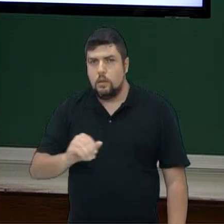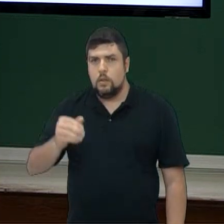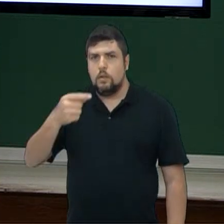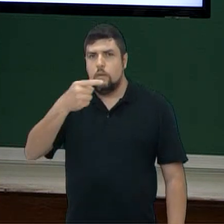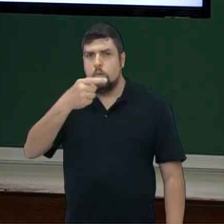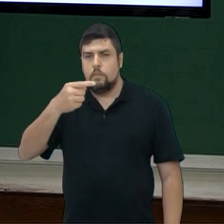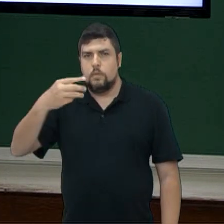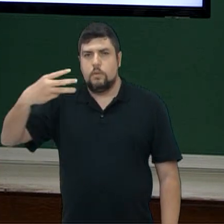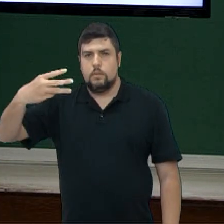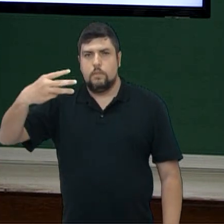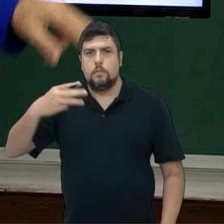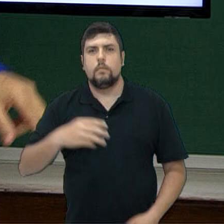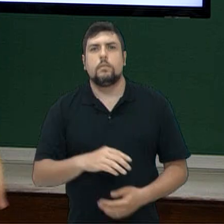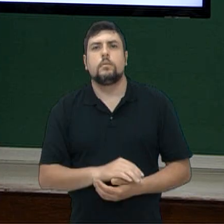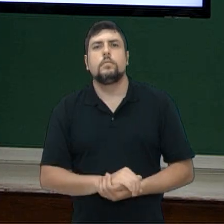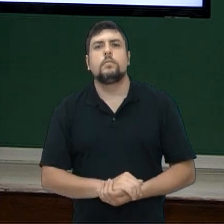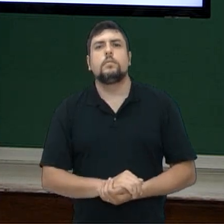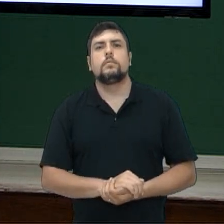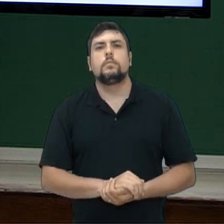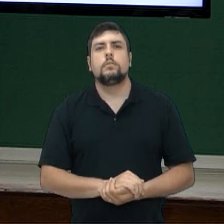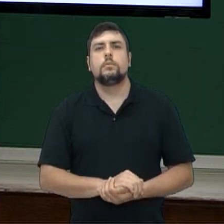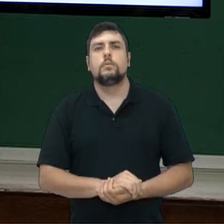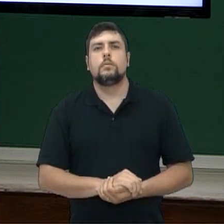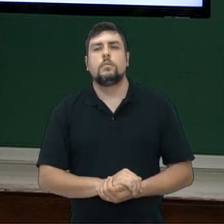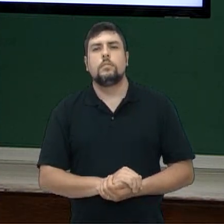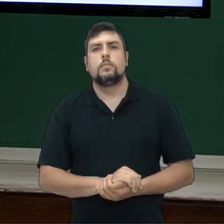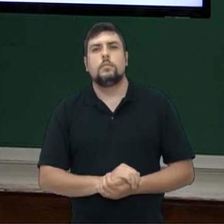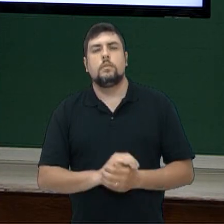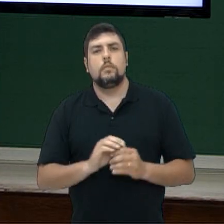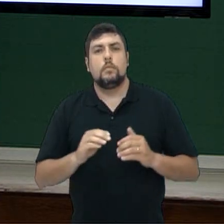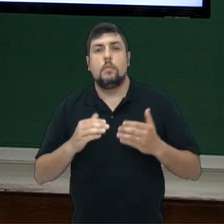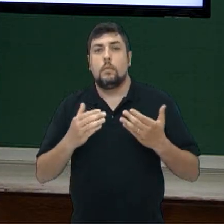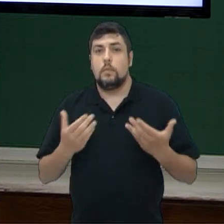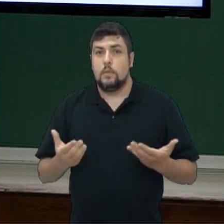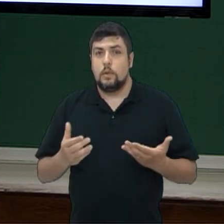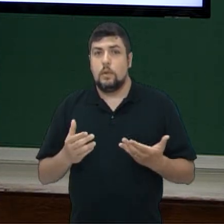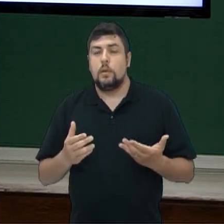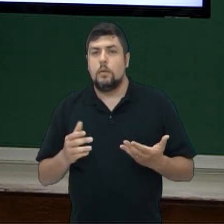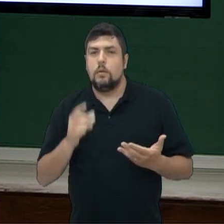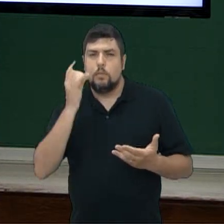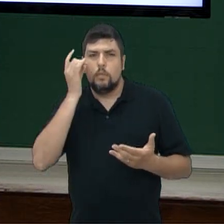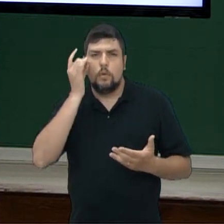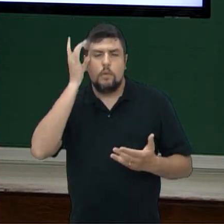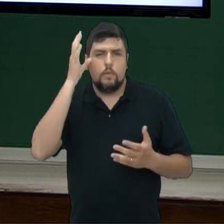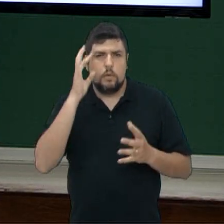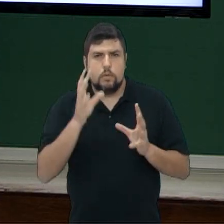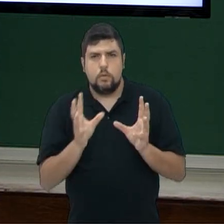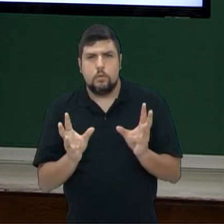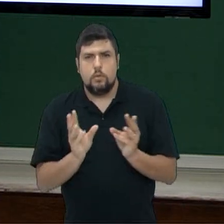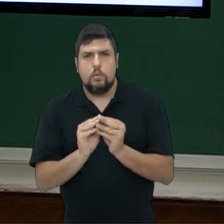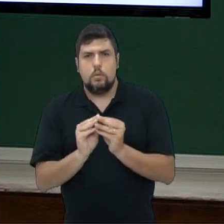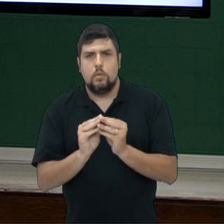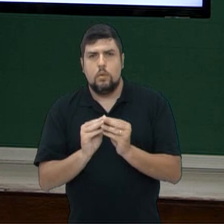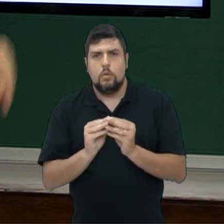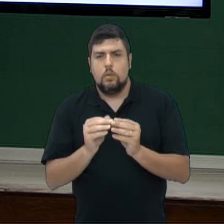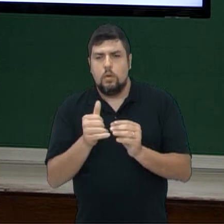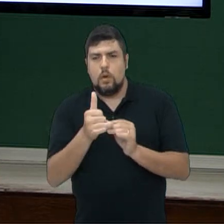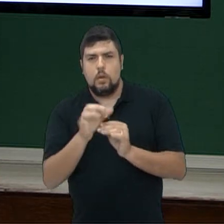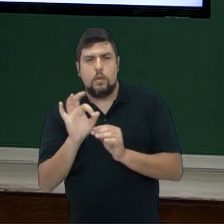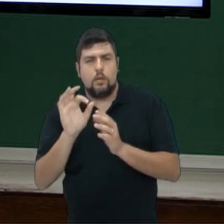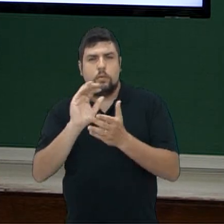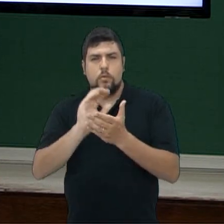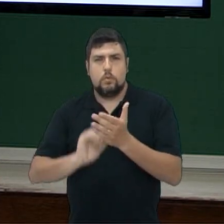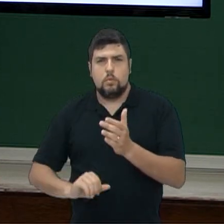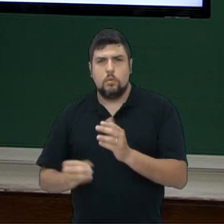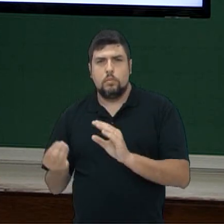3, ao expoente menos 3 ampere. Então, para facilitar, a gente usa o mili aqui, né?